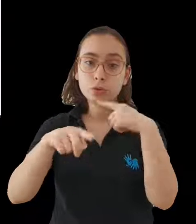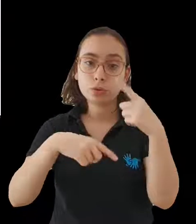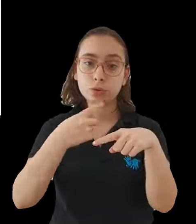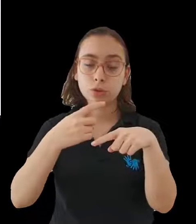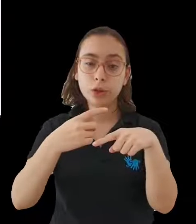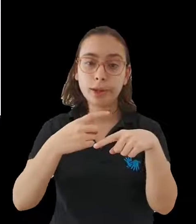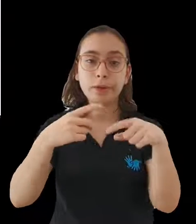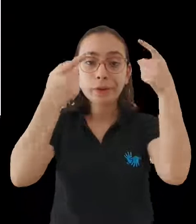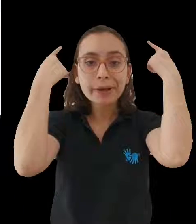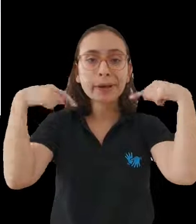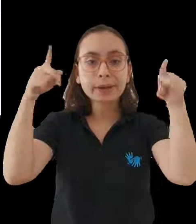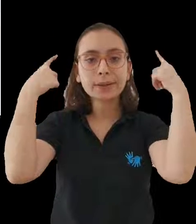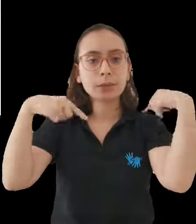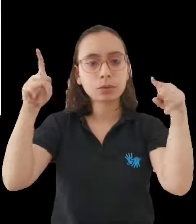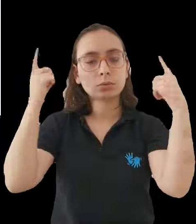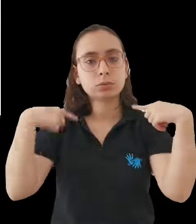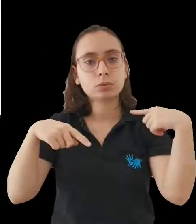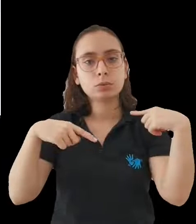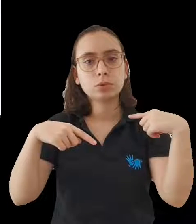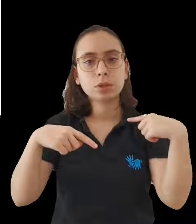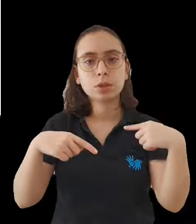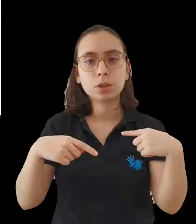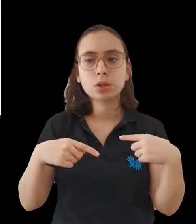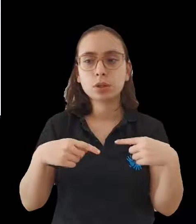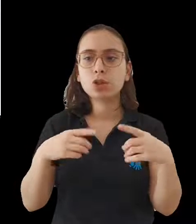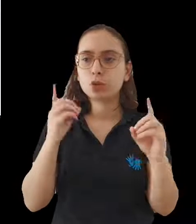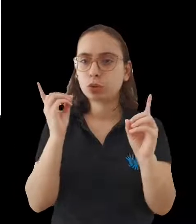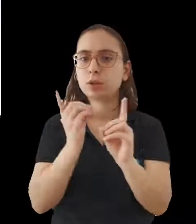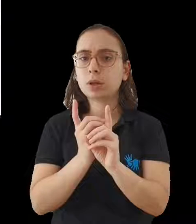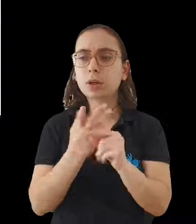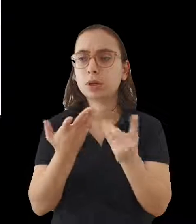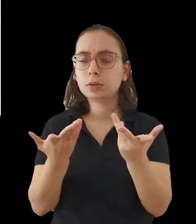carneiros. Localizaram esses materiais aí?